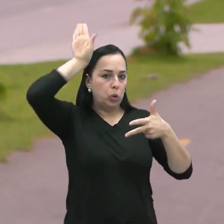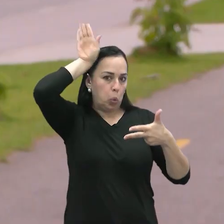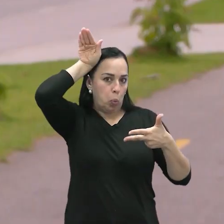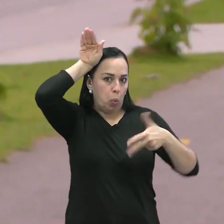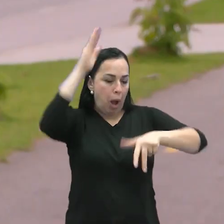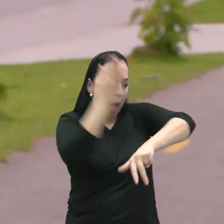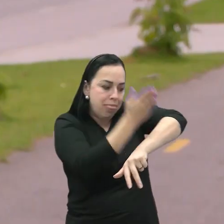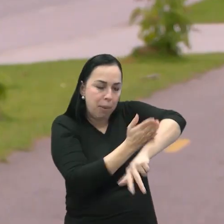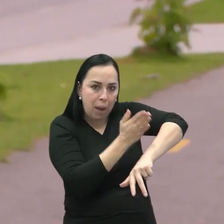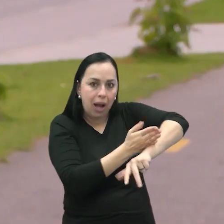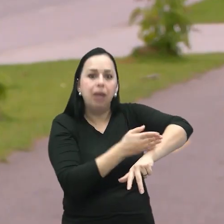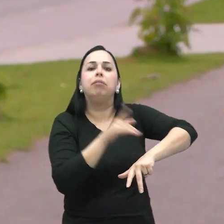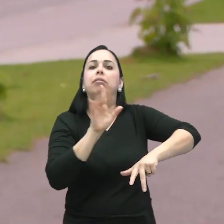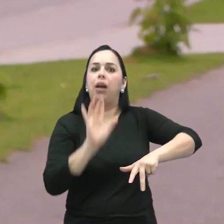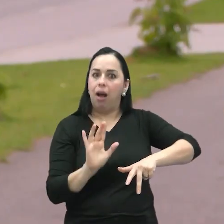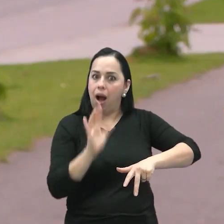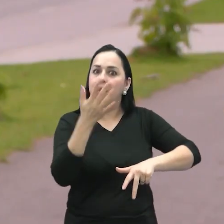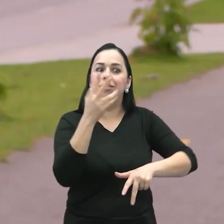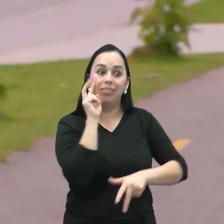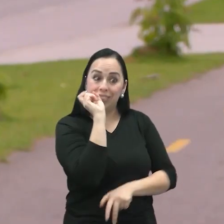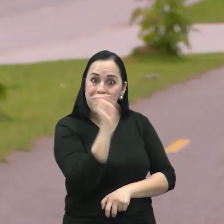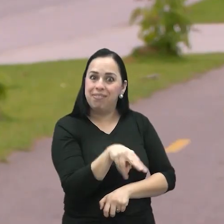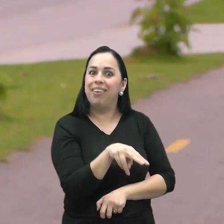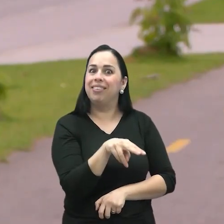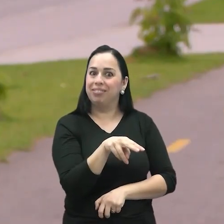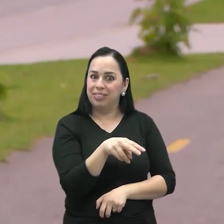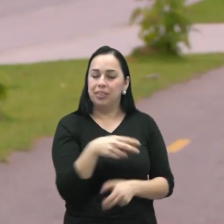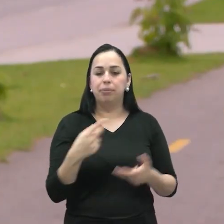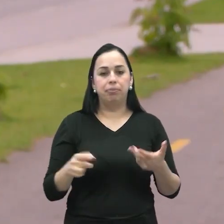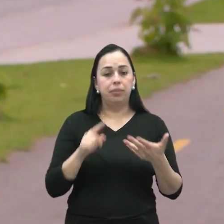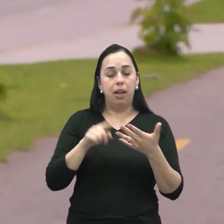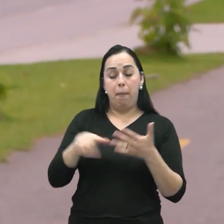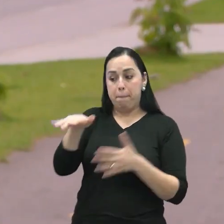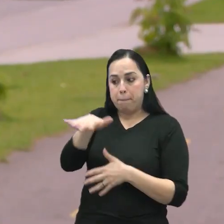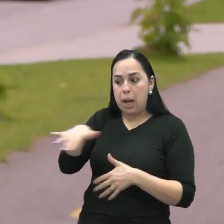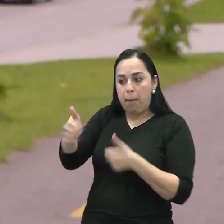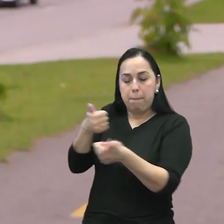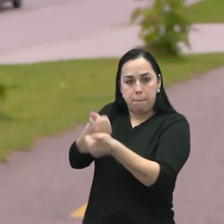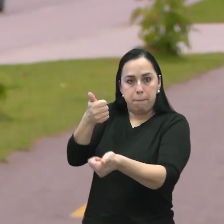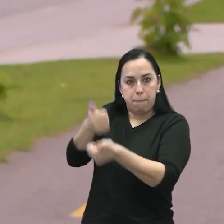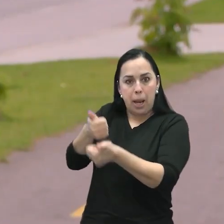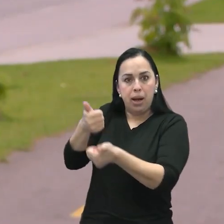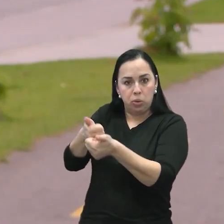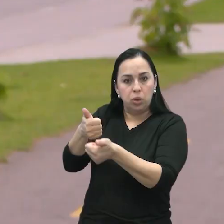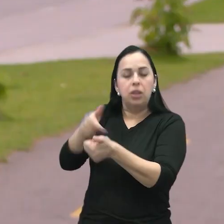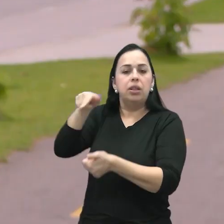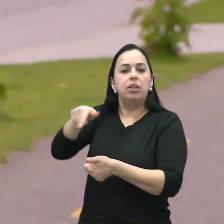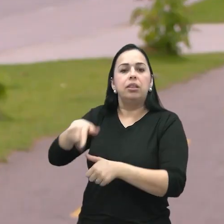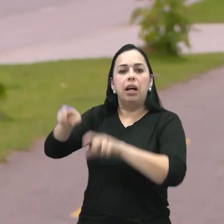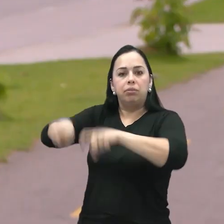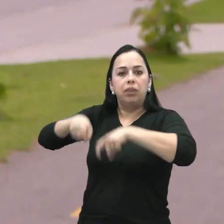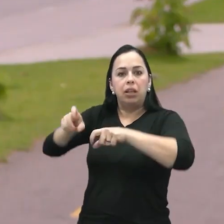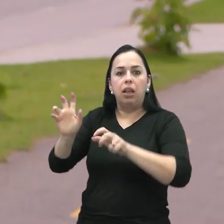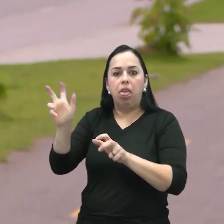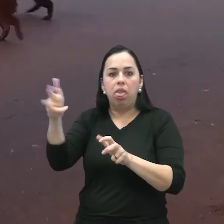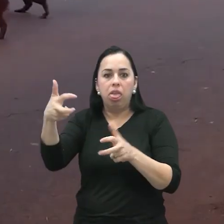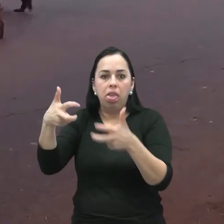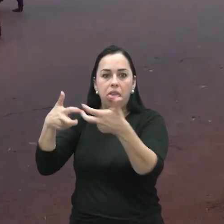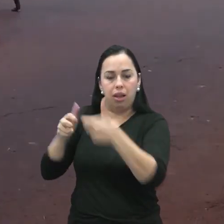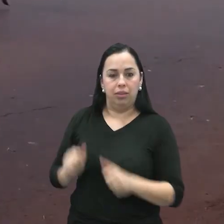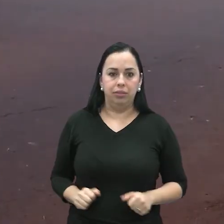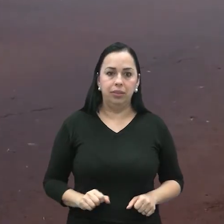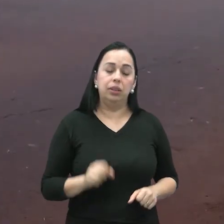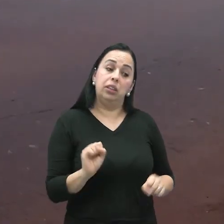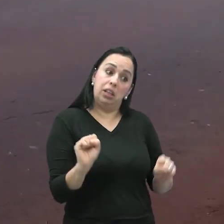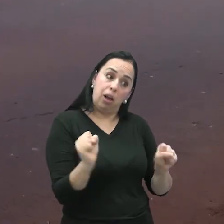nos bairros, ultimamente vem aparecendo. Nas áreas rurais, a preguiça também vem aparecendo bastante.